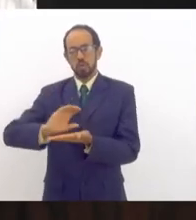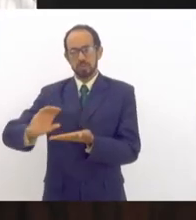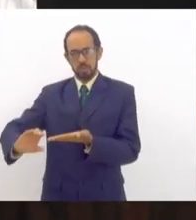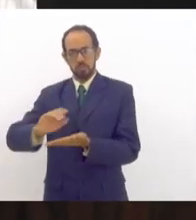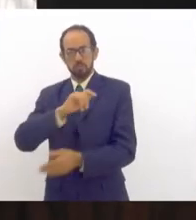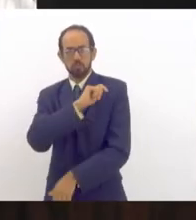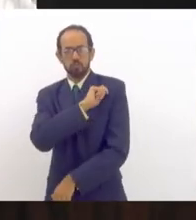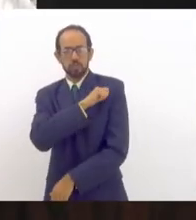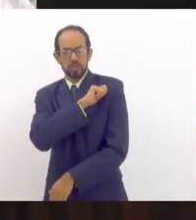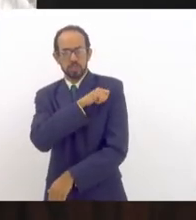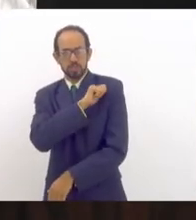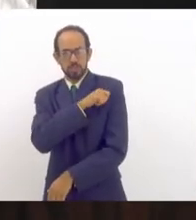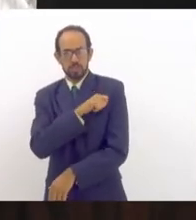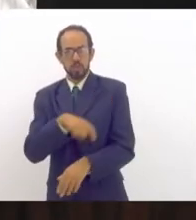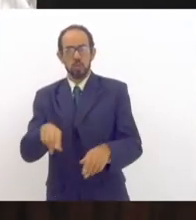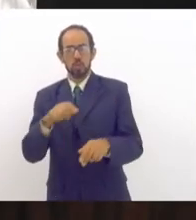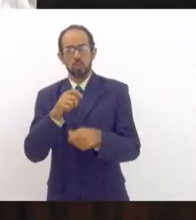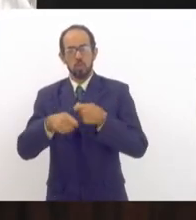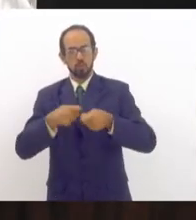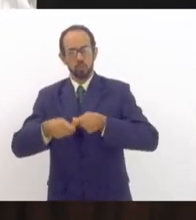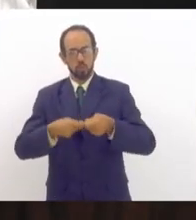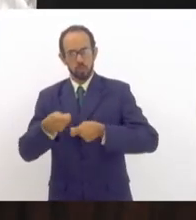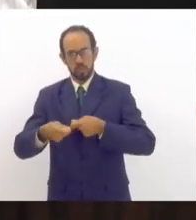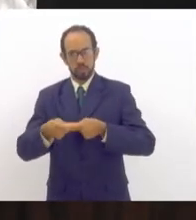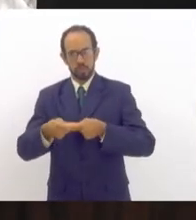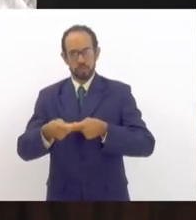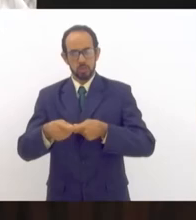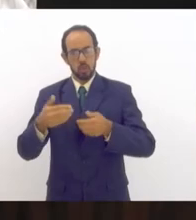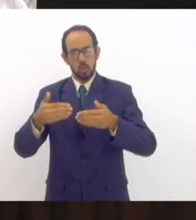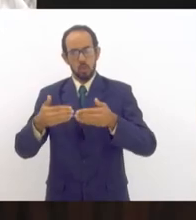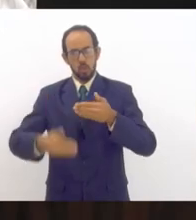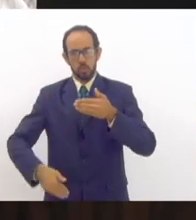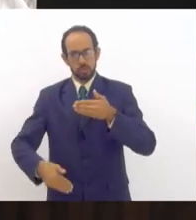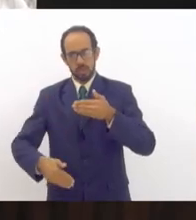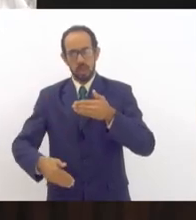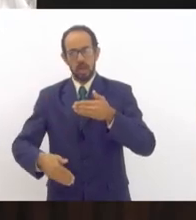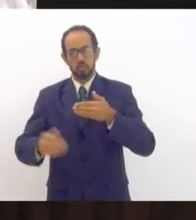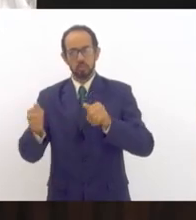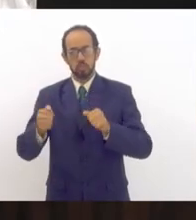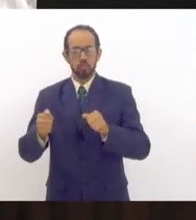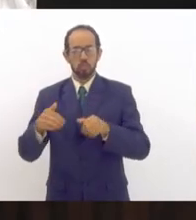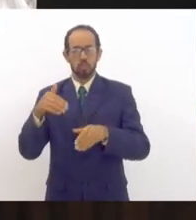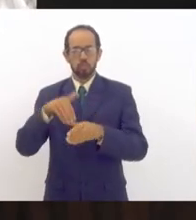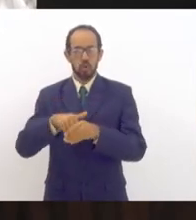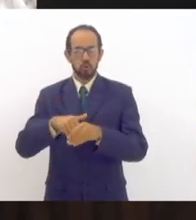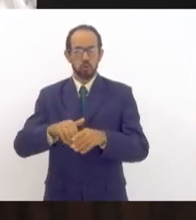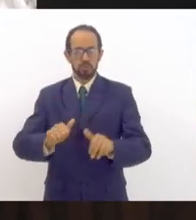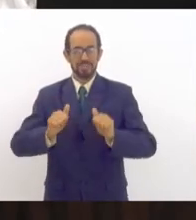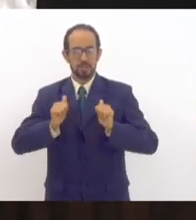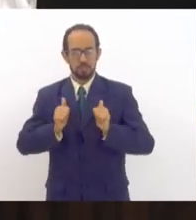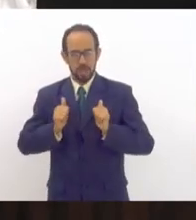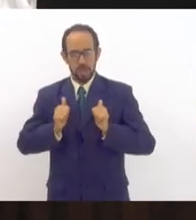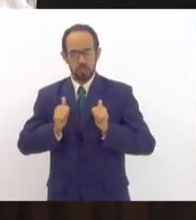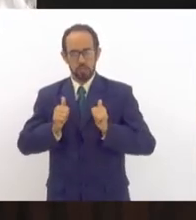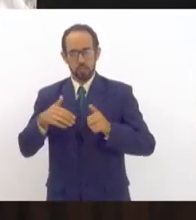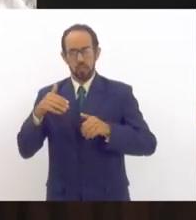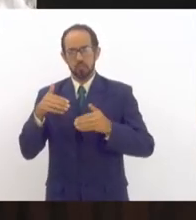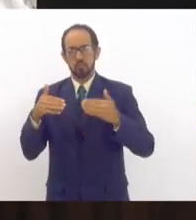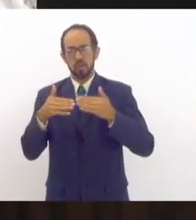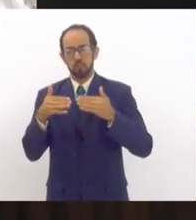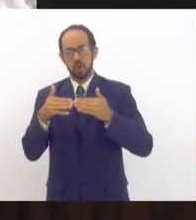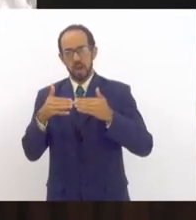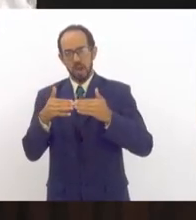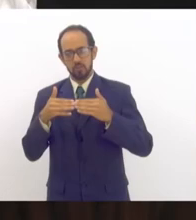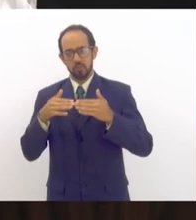fiscalização financeira e controle contrário com o voto em separado por Deputado Rodrigo